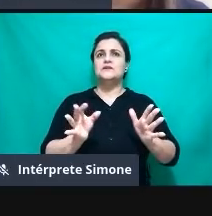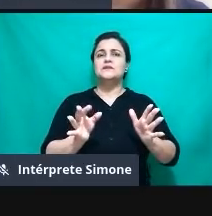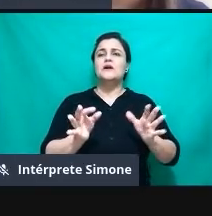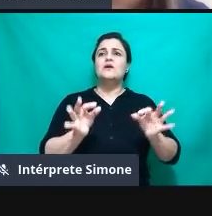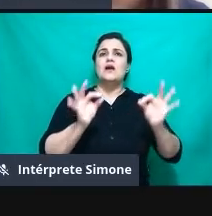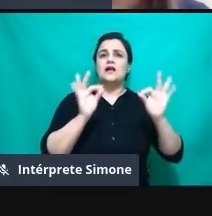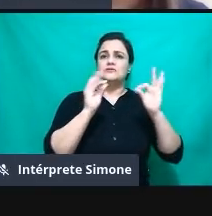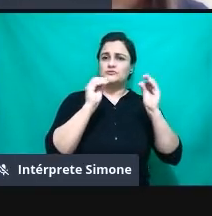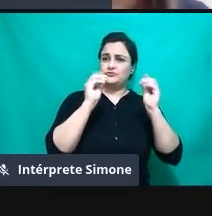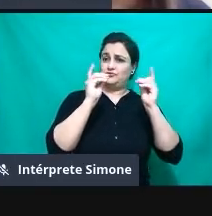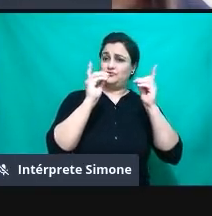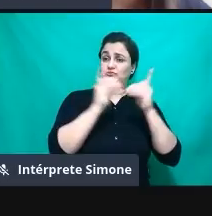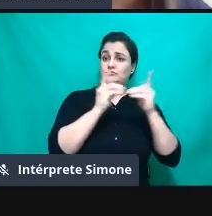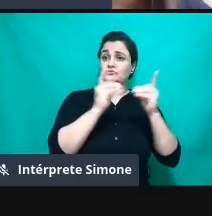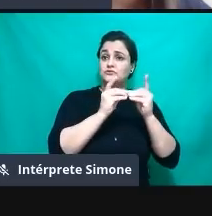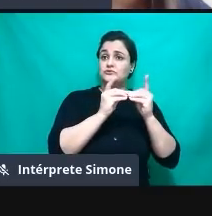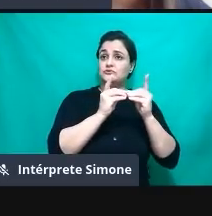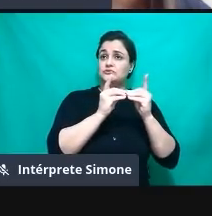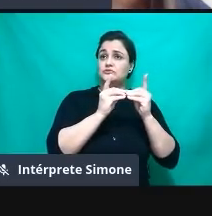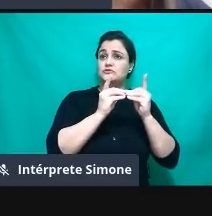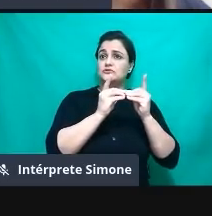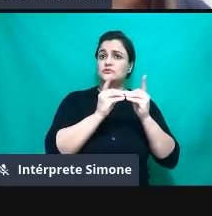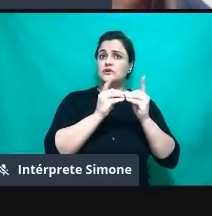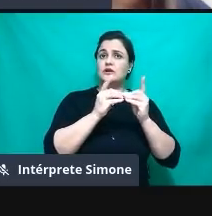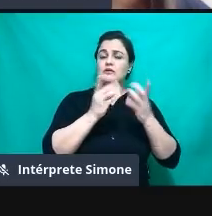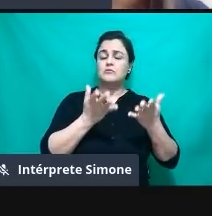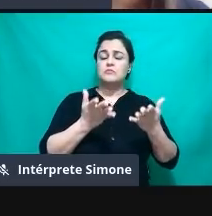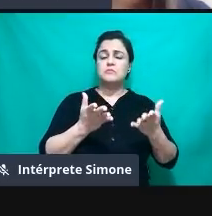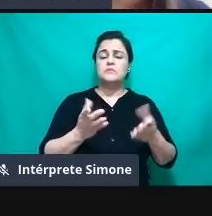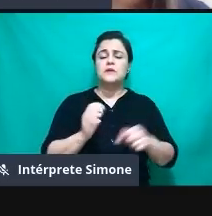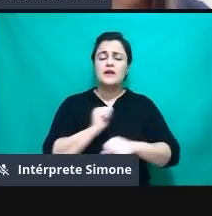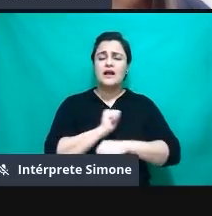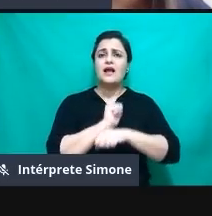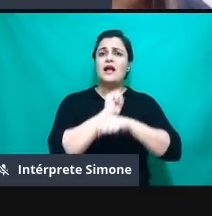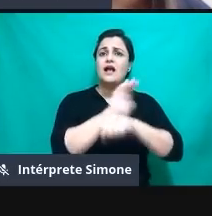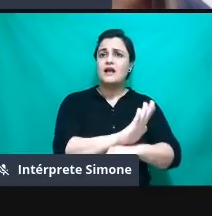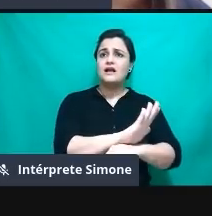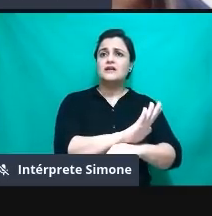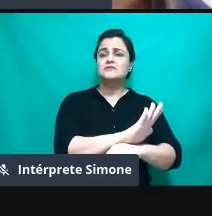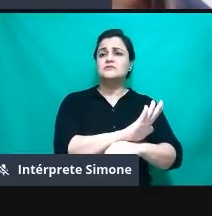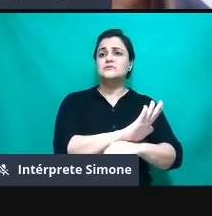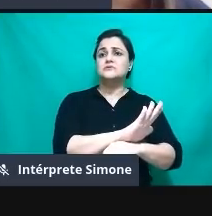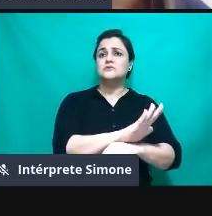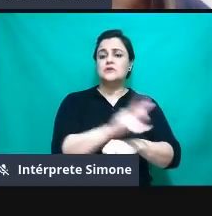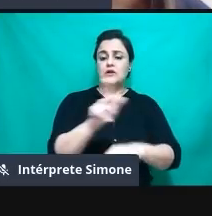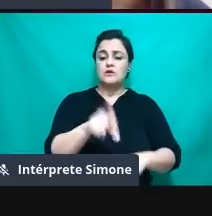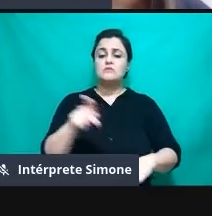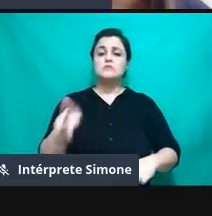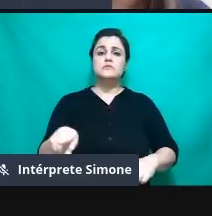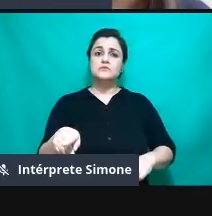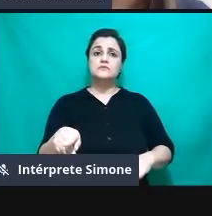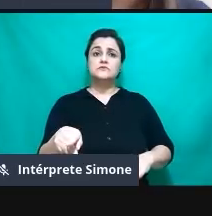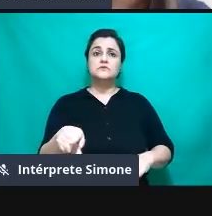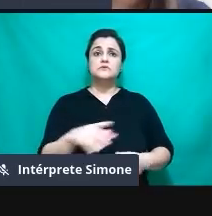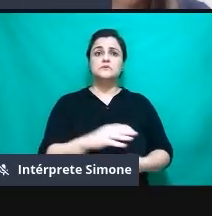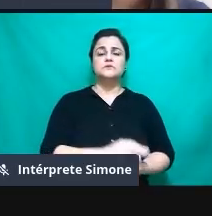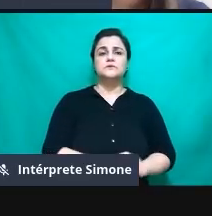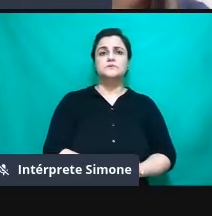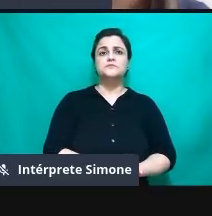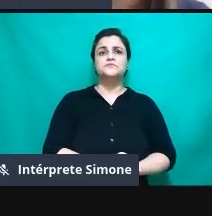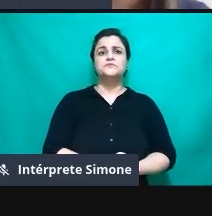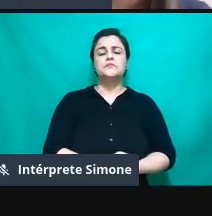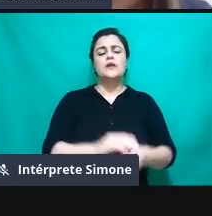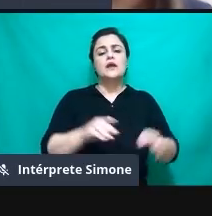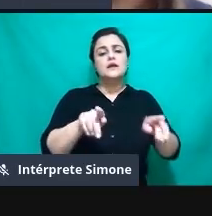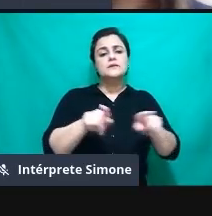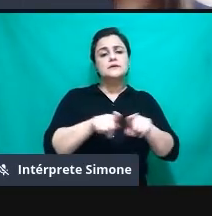trabalho docente. E o primeiro item, então, nós temos os campos de